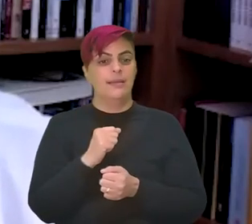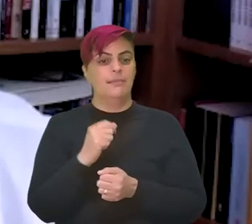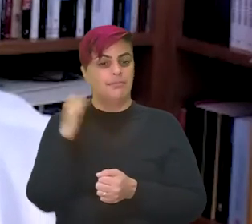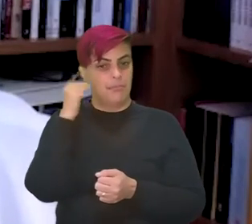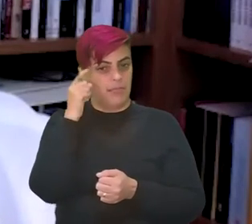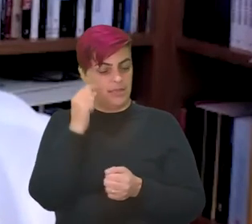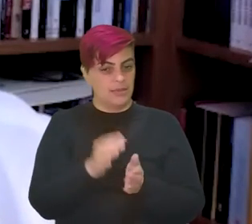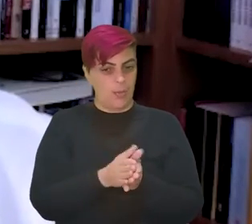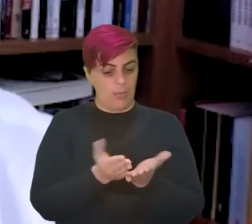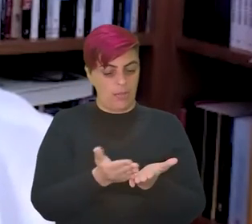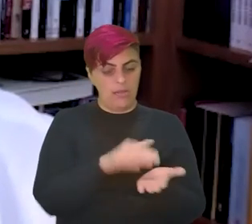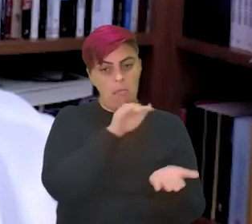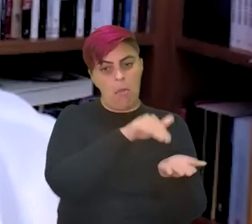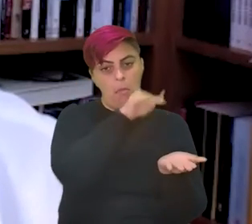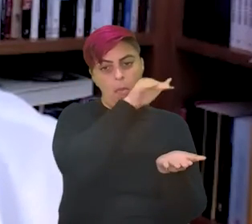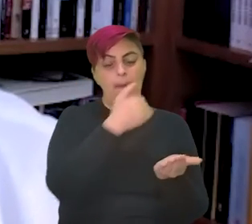melhor trabalho.